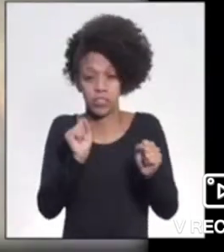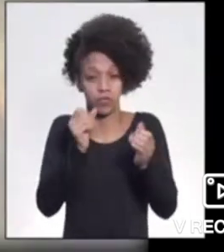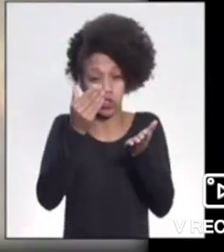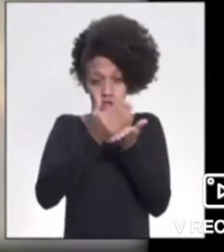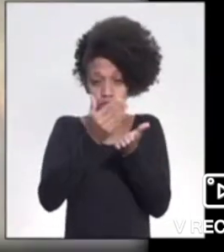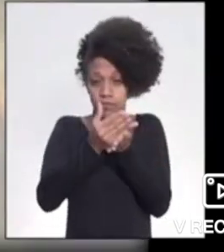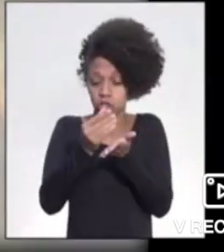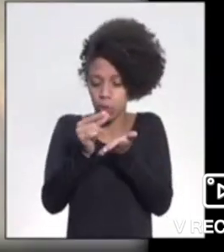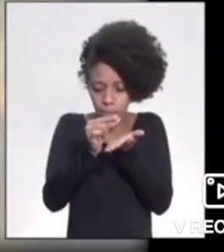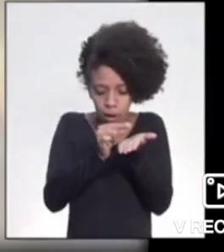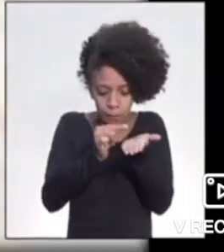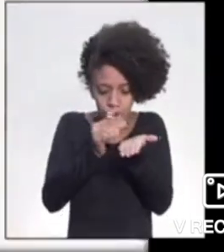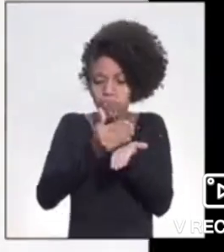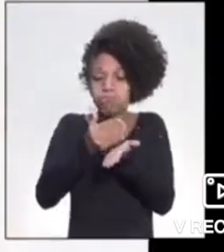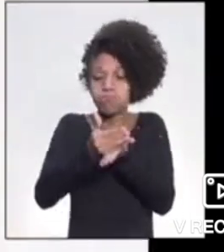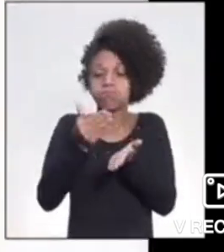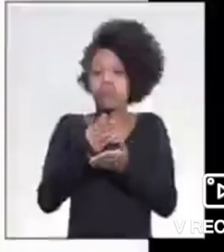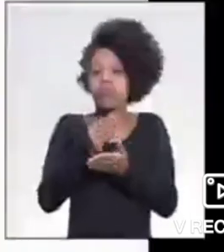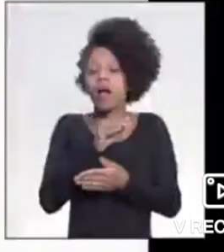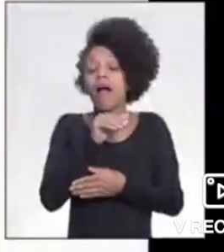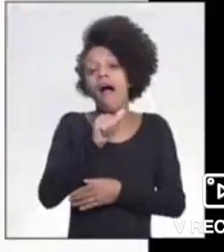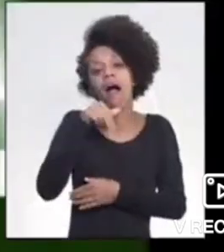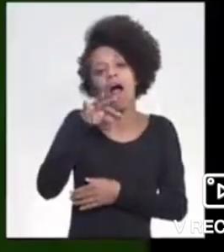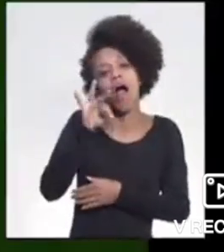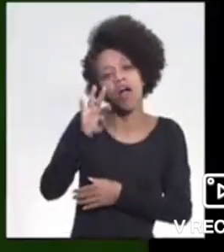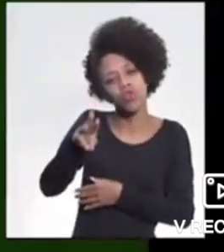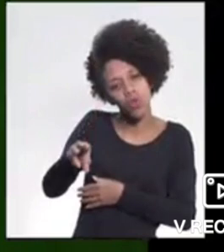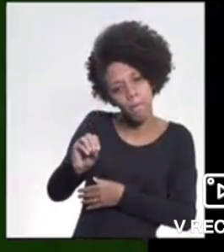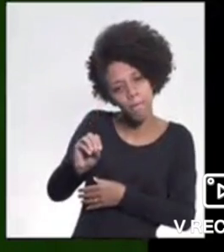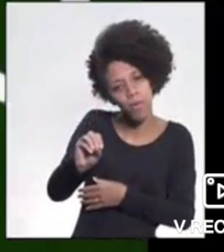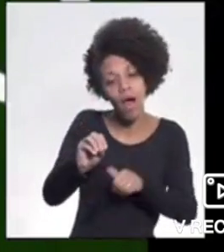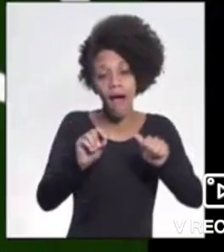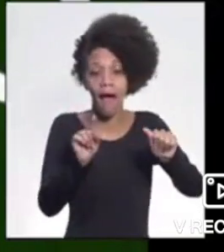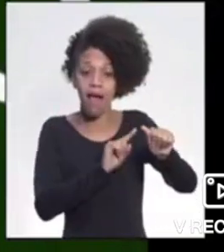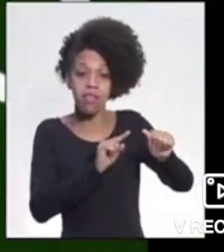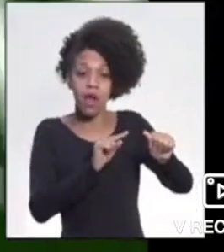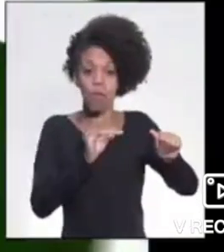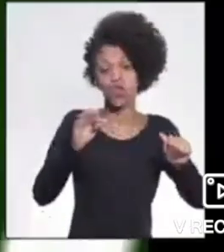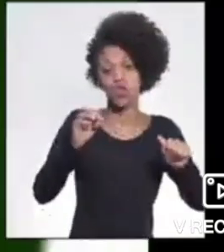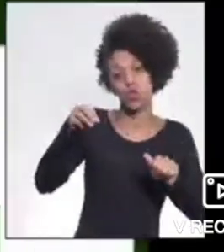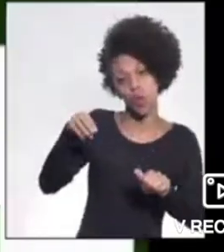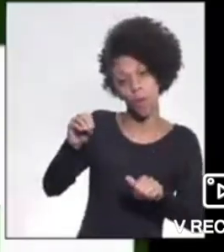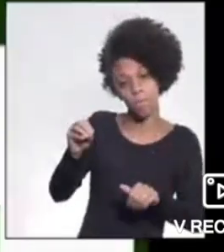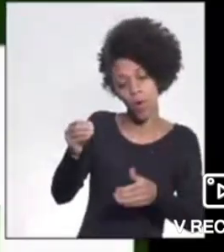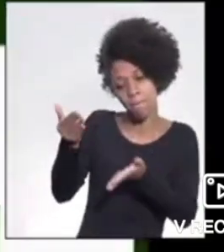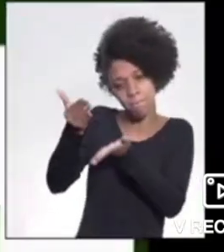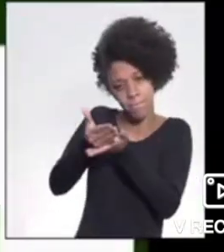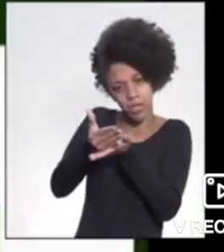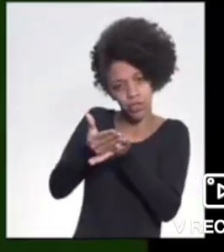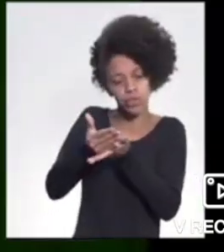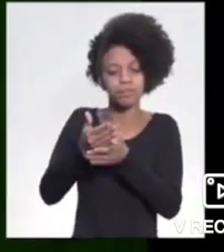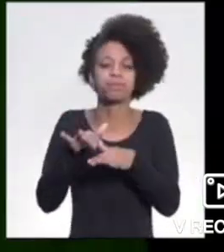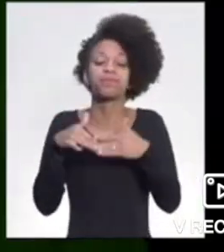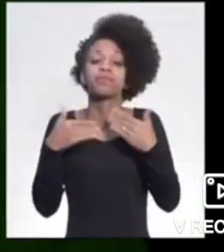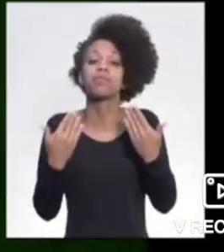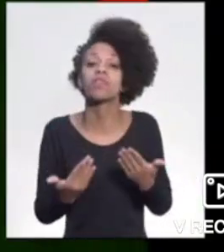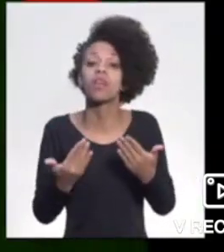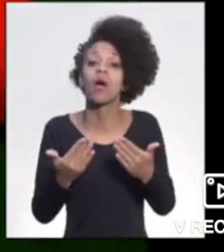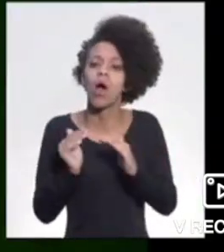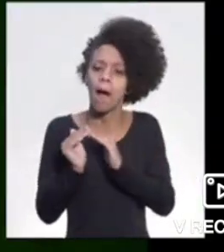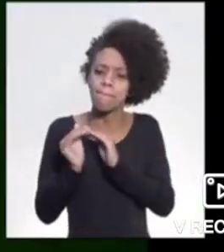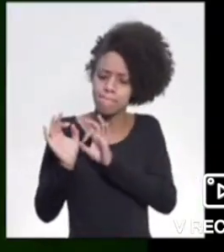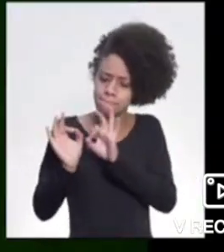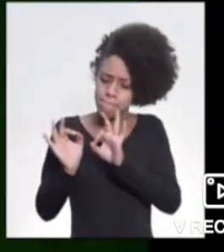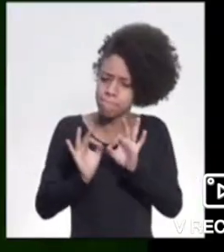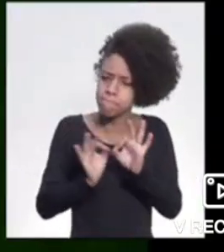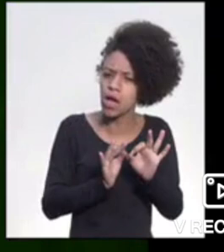essas partículas indivisíveis deram o nome de átomo. A, não, e tomo, partícula. De acordo com o modelo construído por John